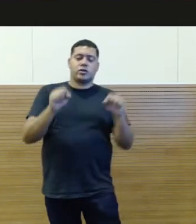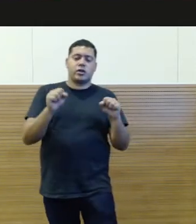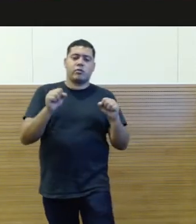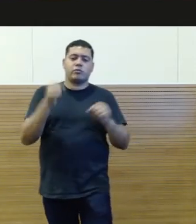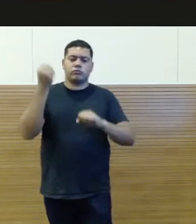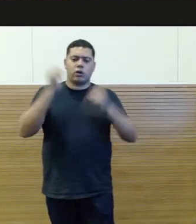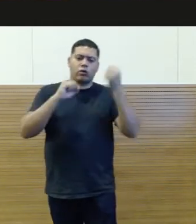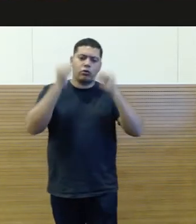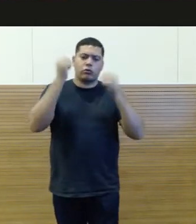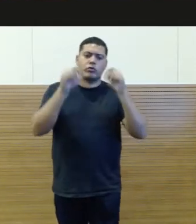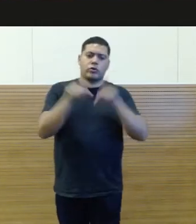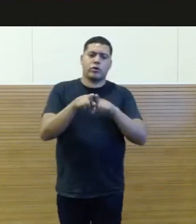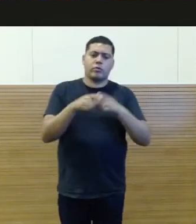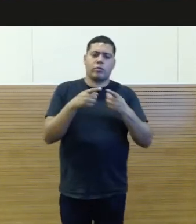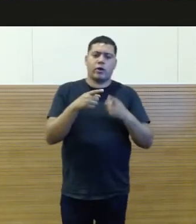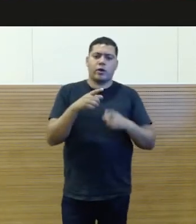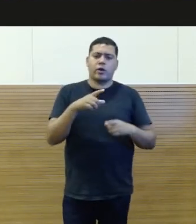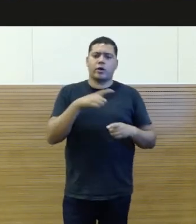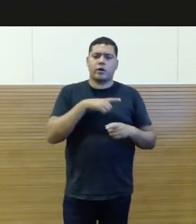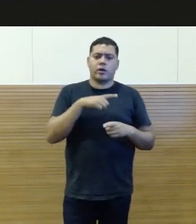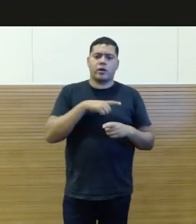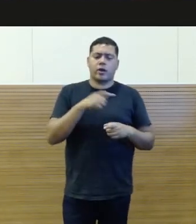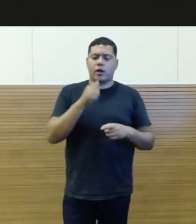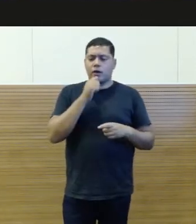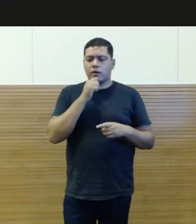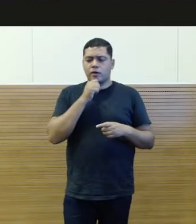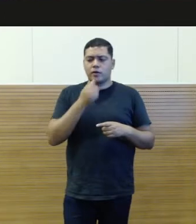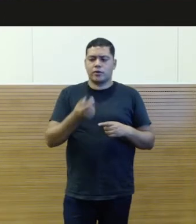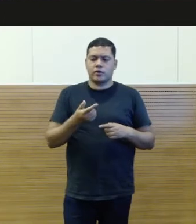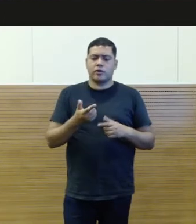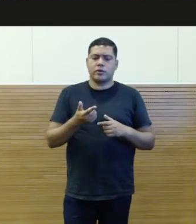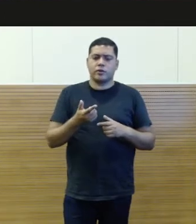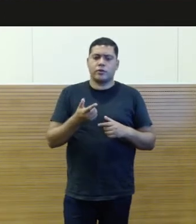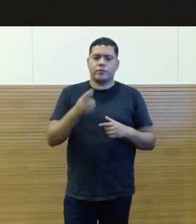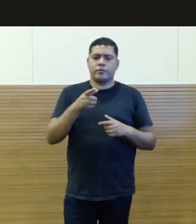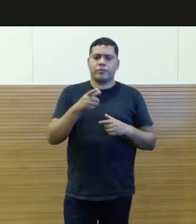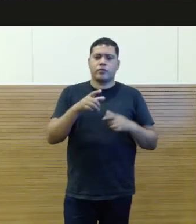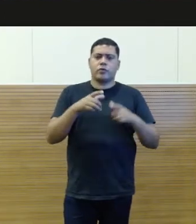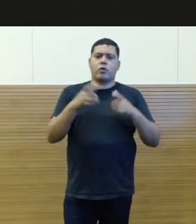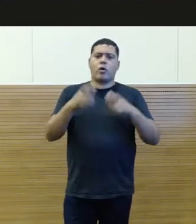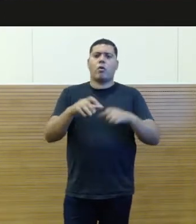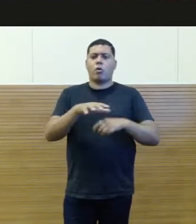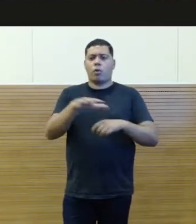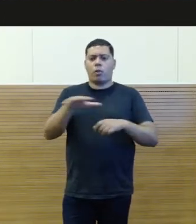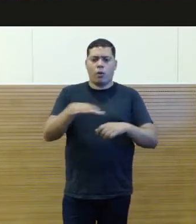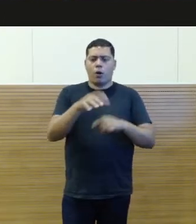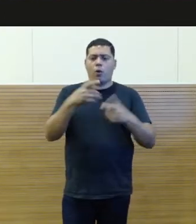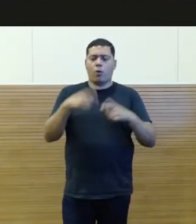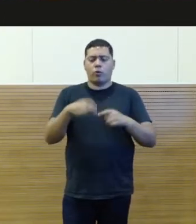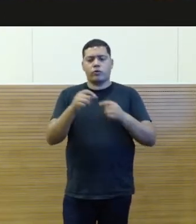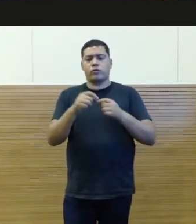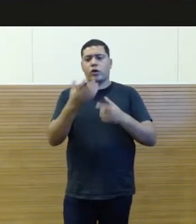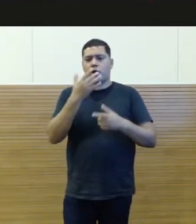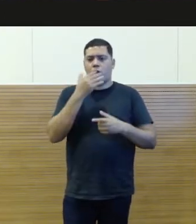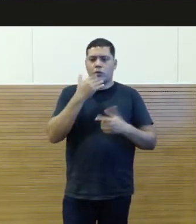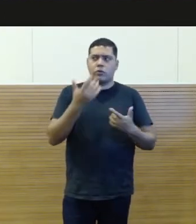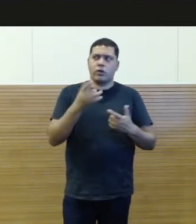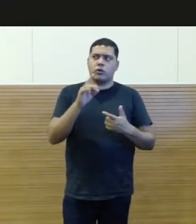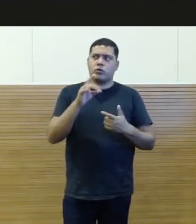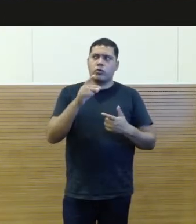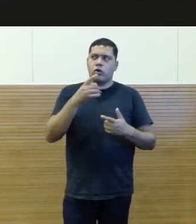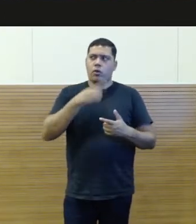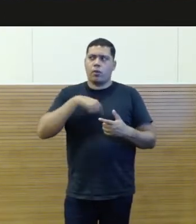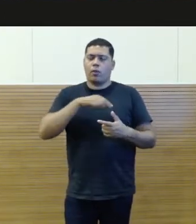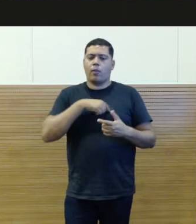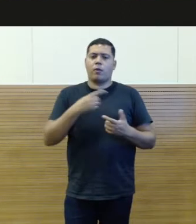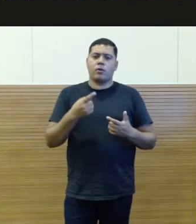os alimentos, ela está entre a agricultura, que é o verdadeiro local onde são produzidos os alimentos, a indústria apenas transforma esses